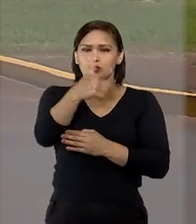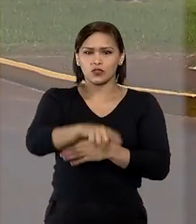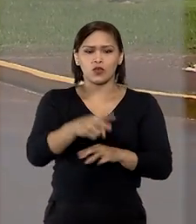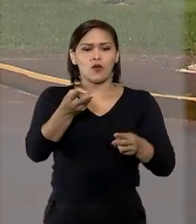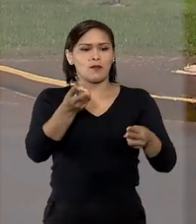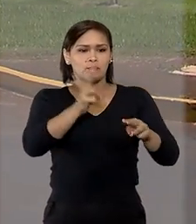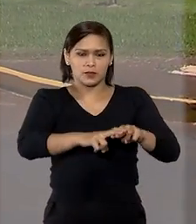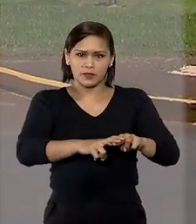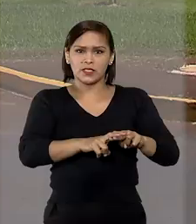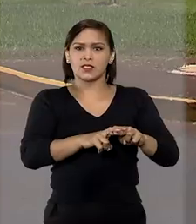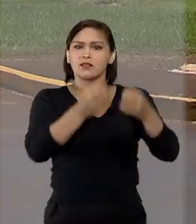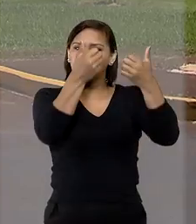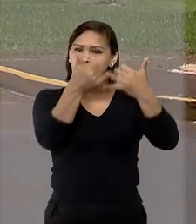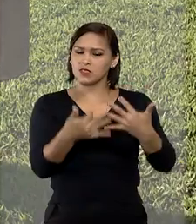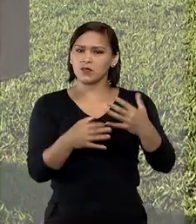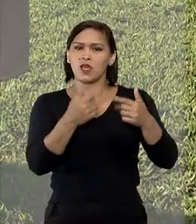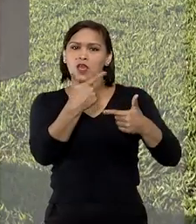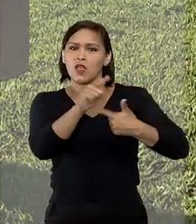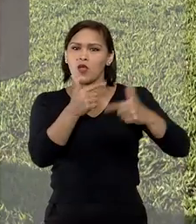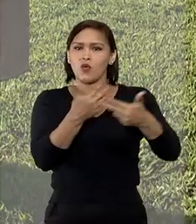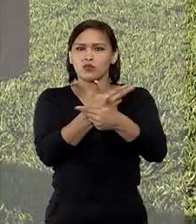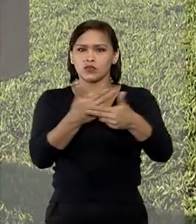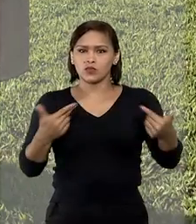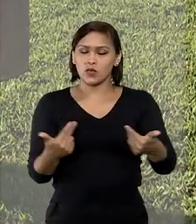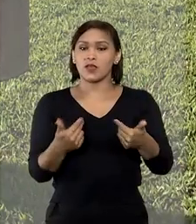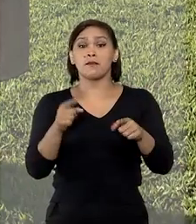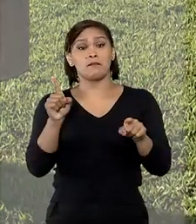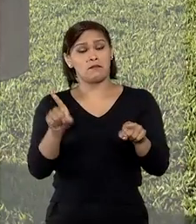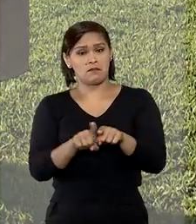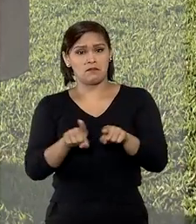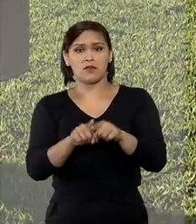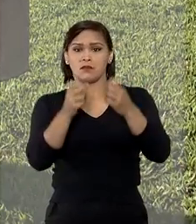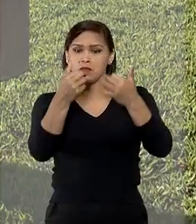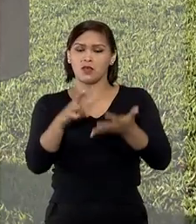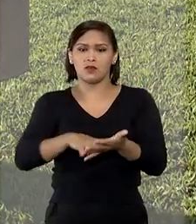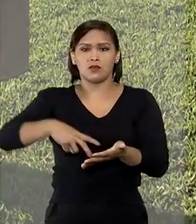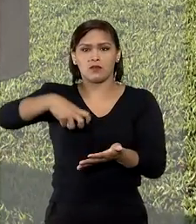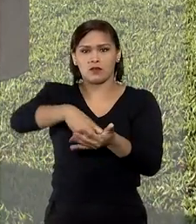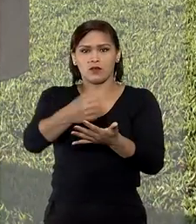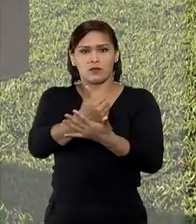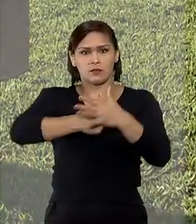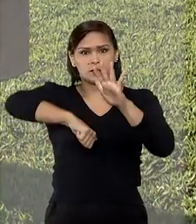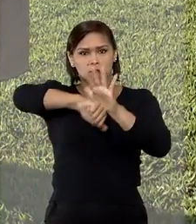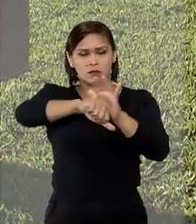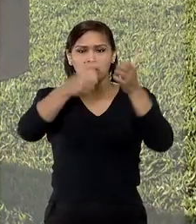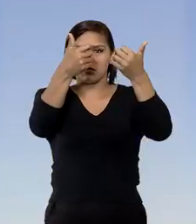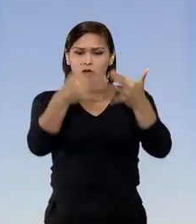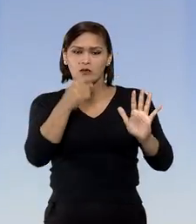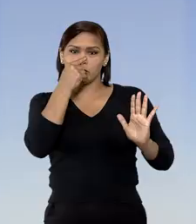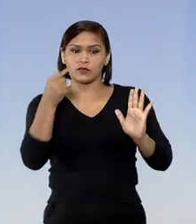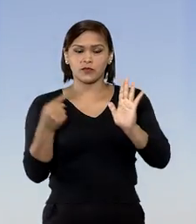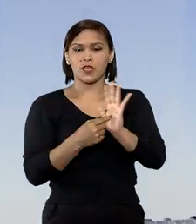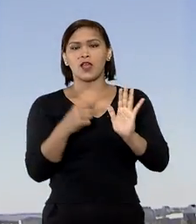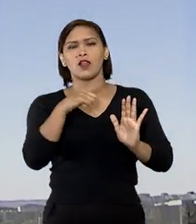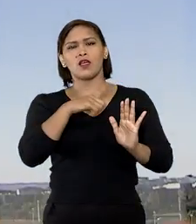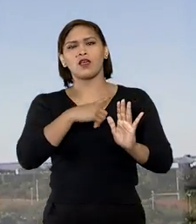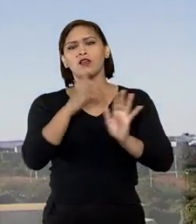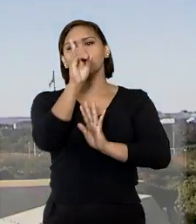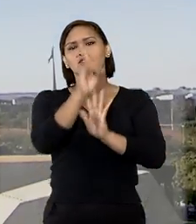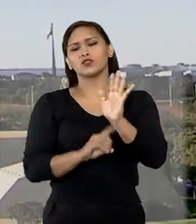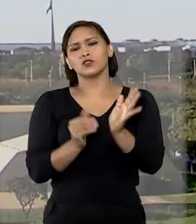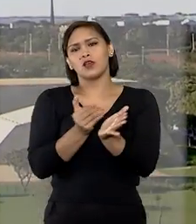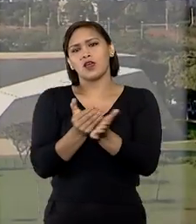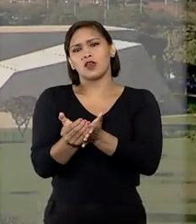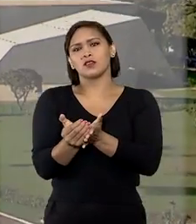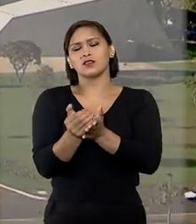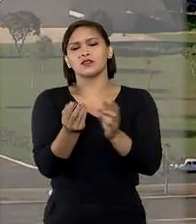da prisão sustentando entre outras coisas que mesmo se fossem Condenados pelos crimes que lhe são imputados ele teria direito